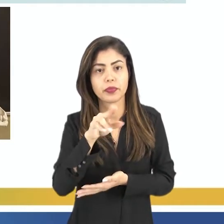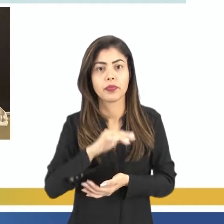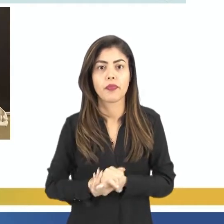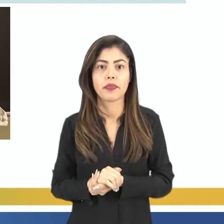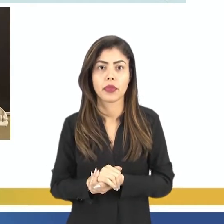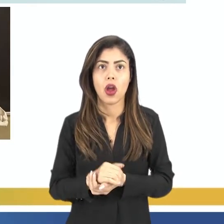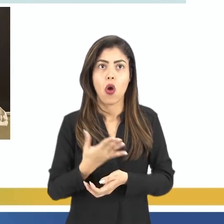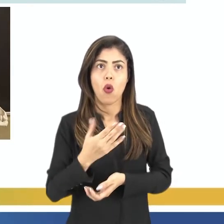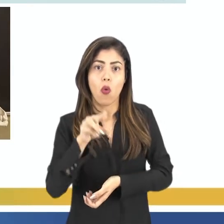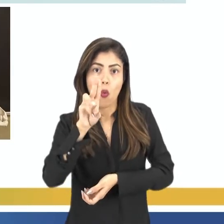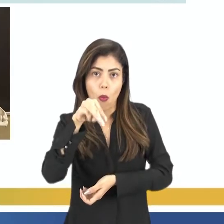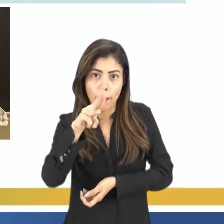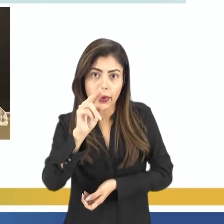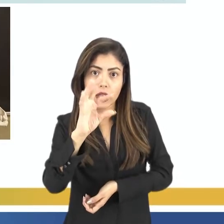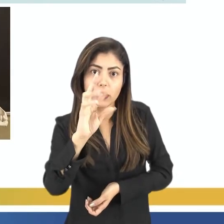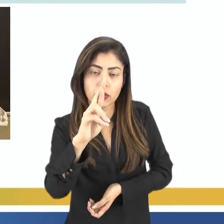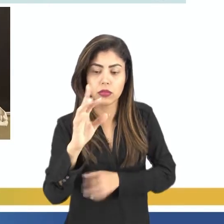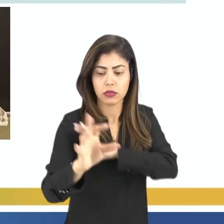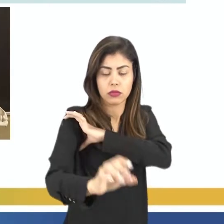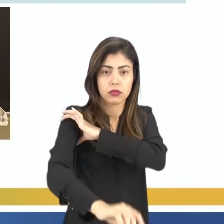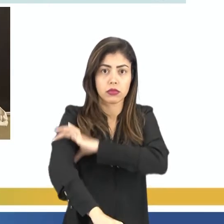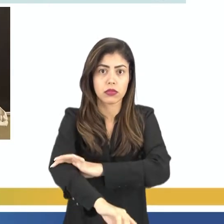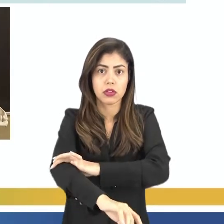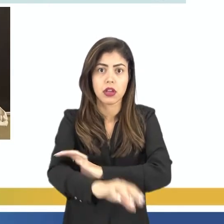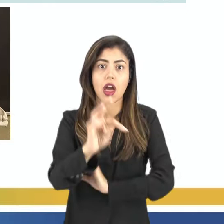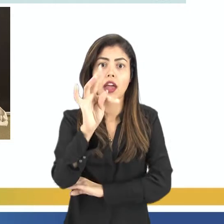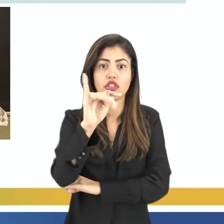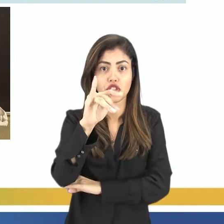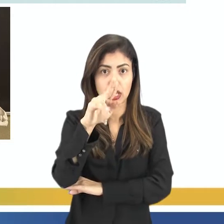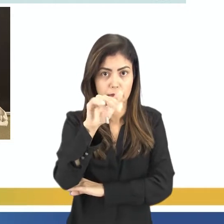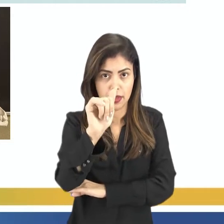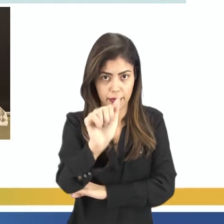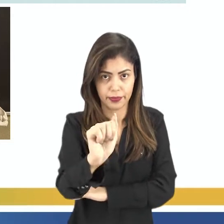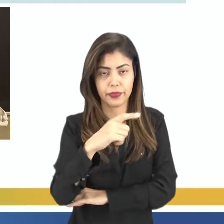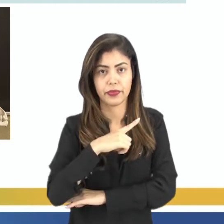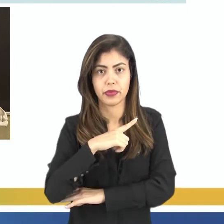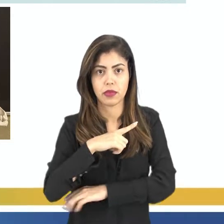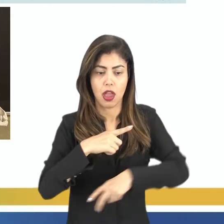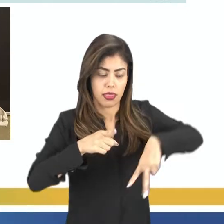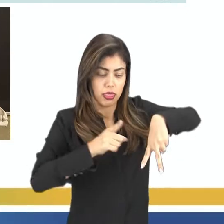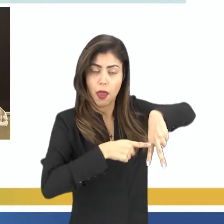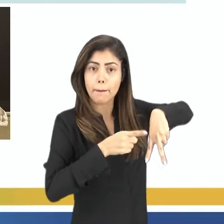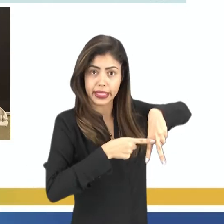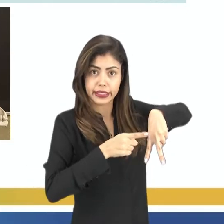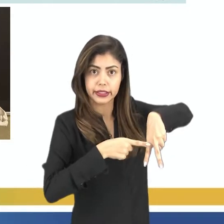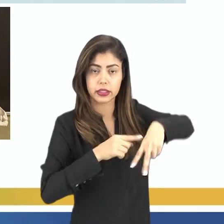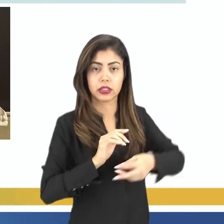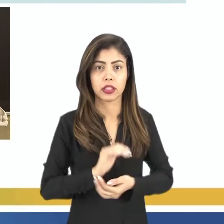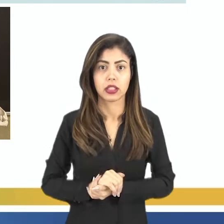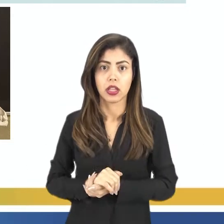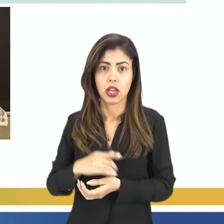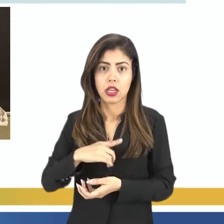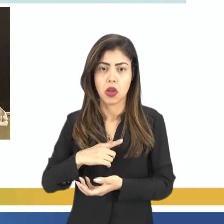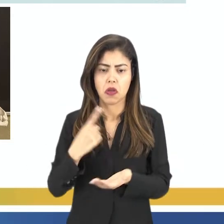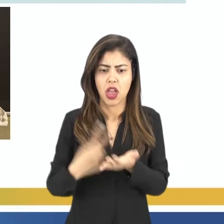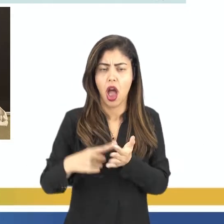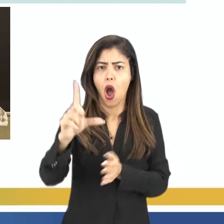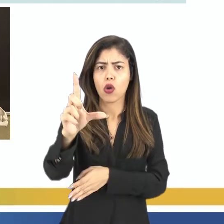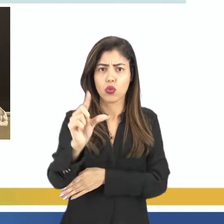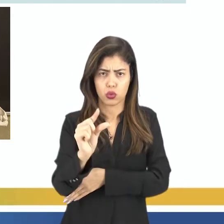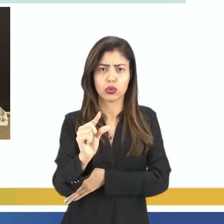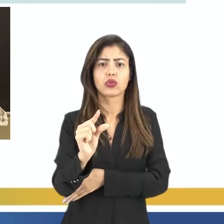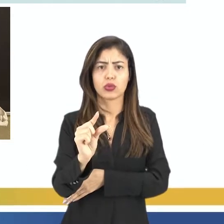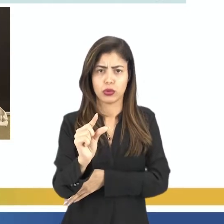o húmero, que é o osso do braço, e a tíbia, que é o osso da perna. São ossos longos. Ossos considerados curtos,